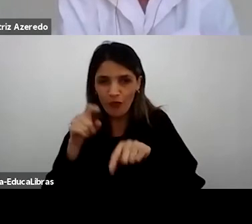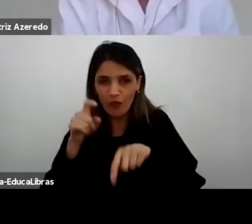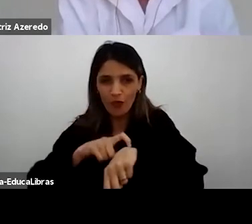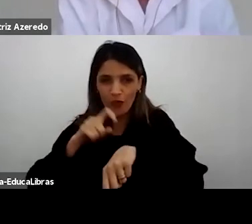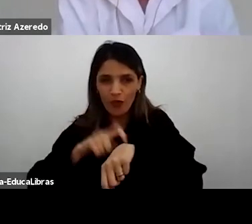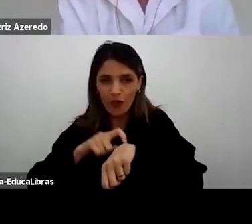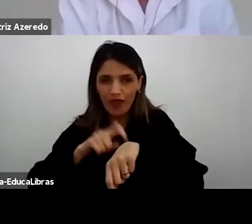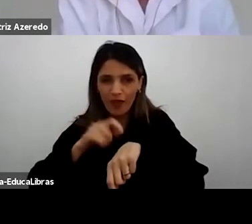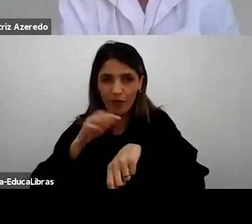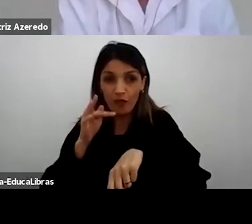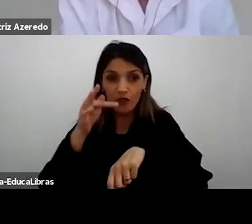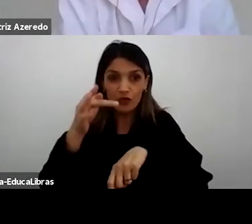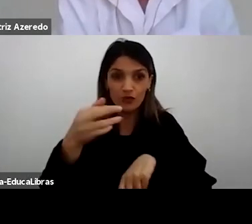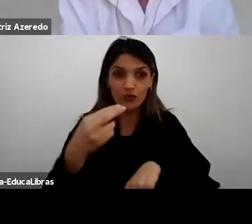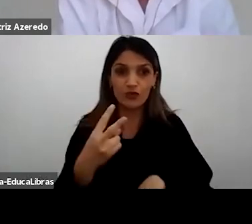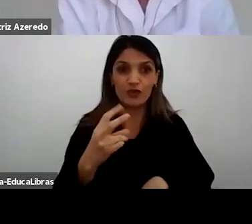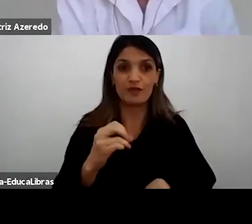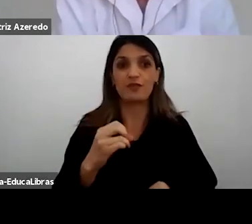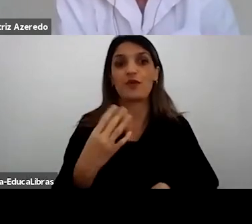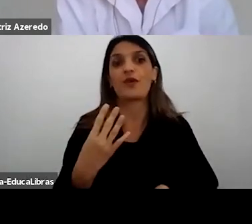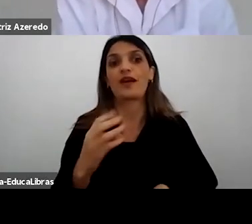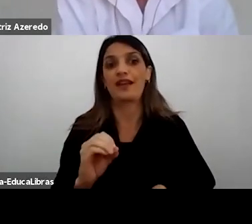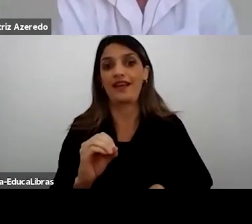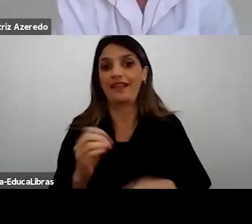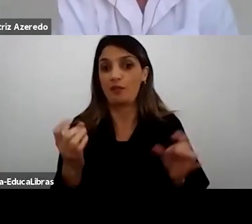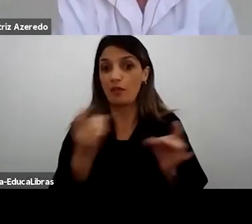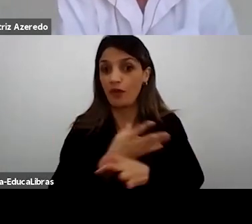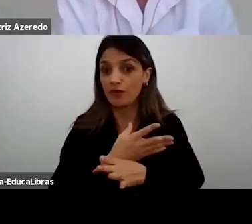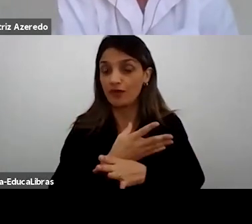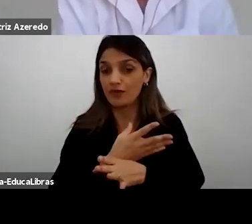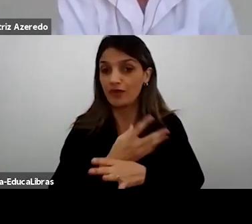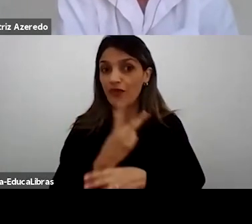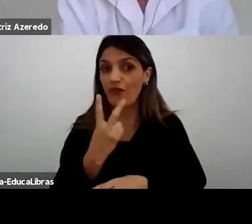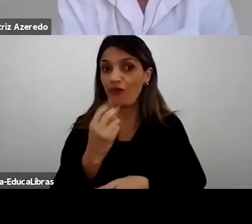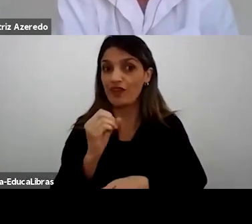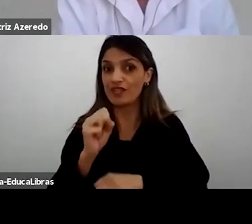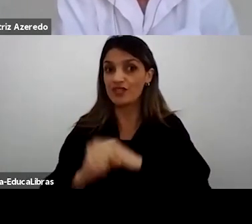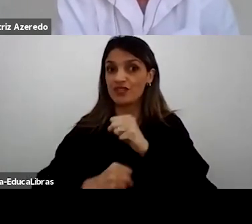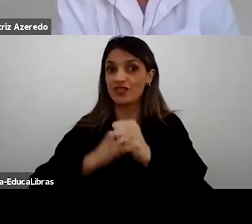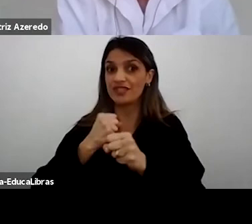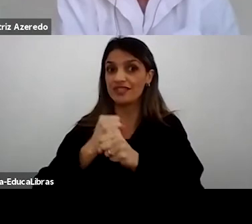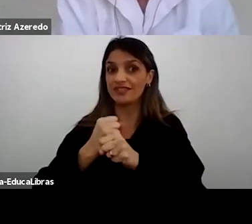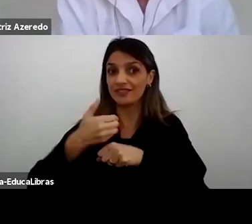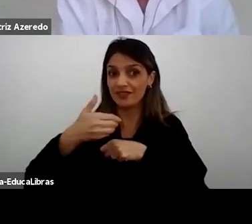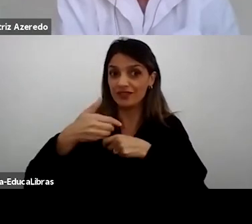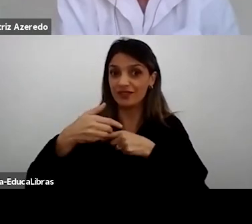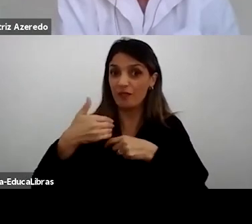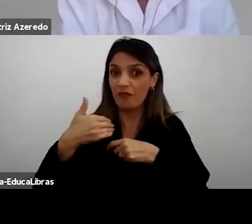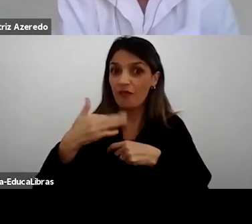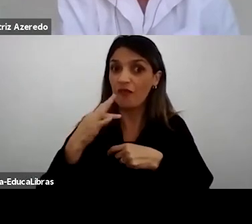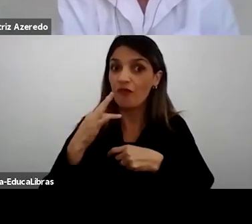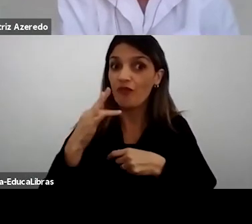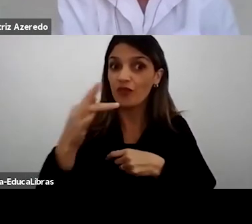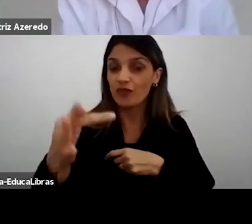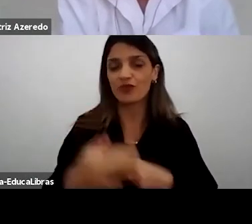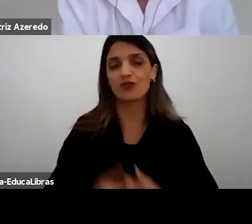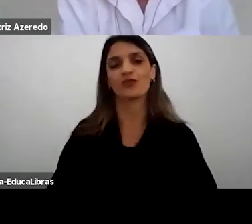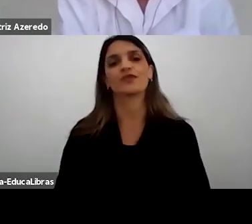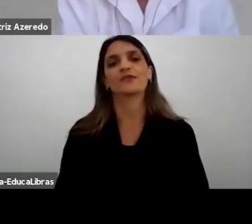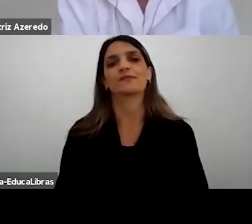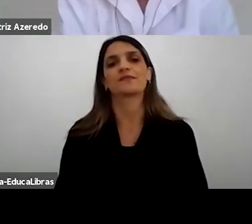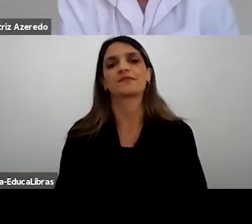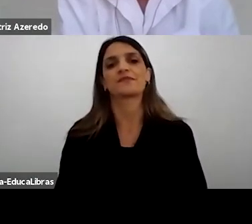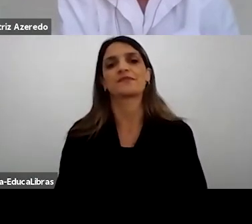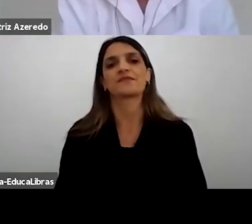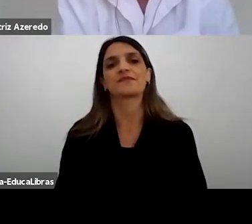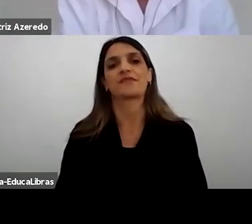2040. Estão prontos? 20 anos. Daqui a 20 anos. Vocês vão lá, por favor, e